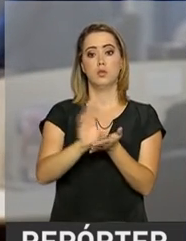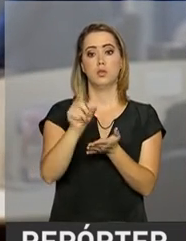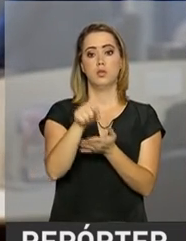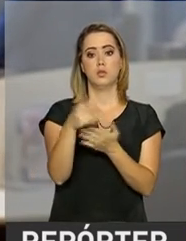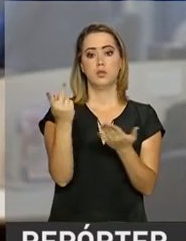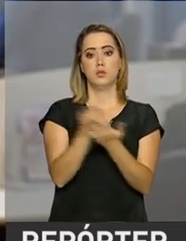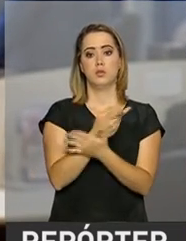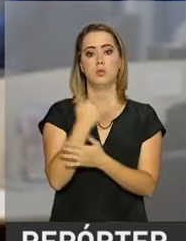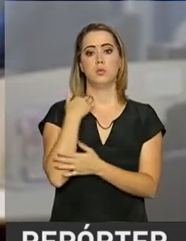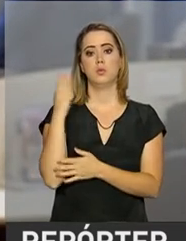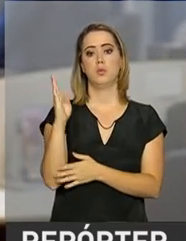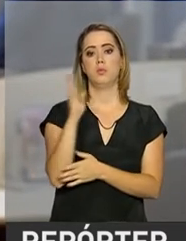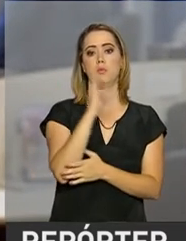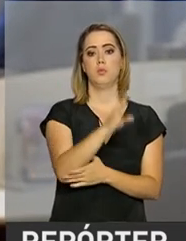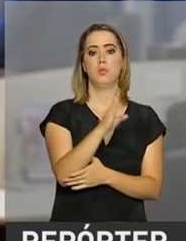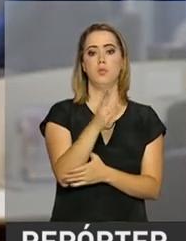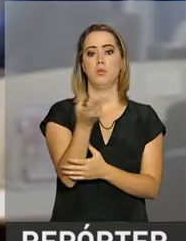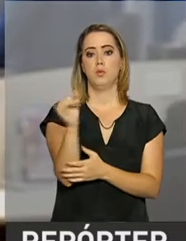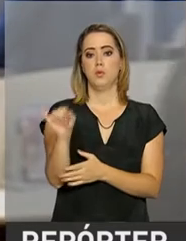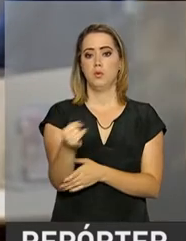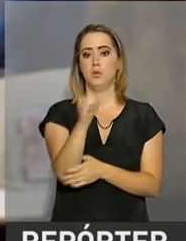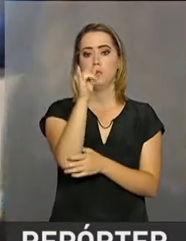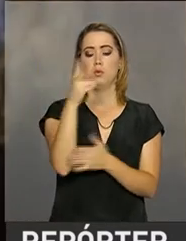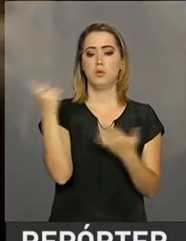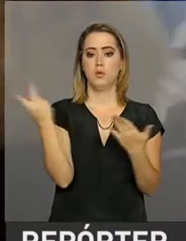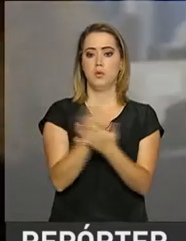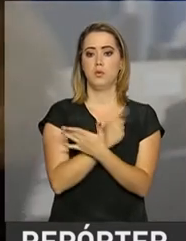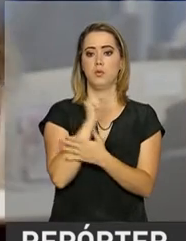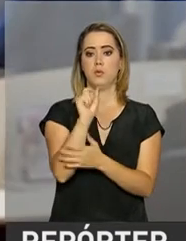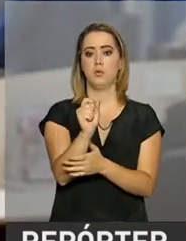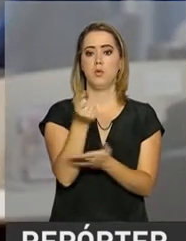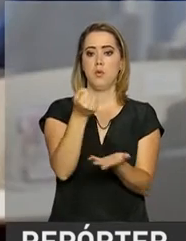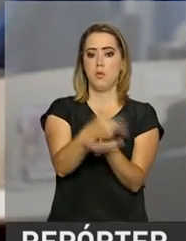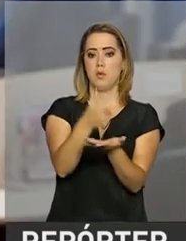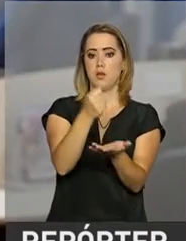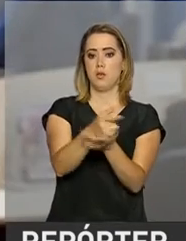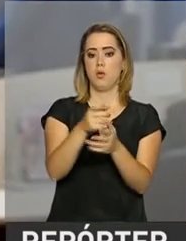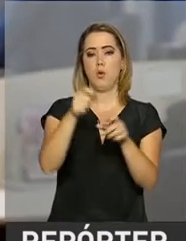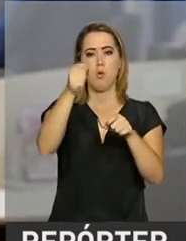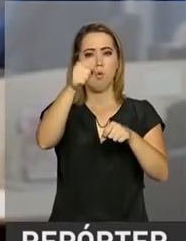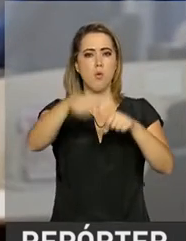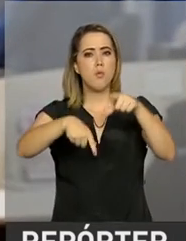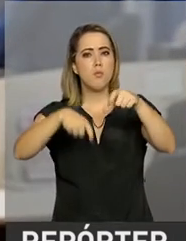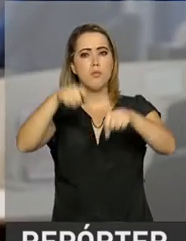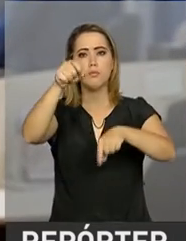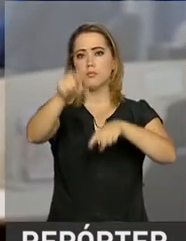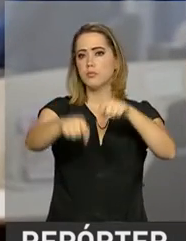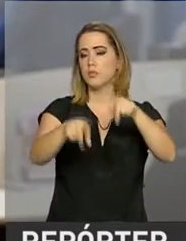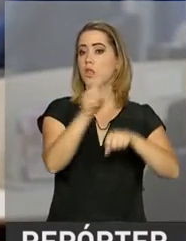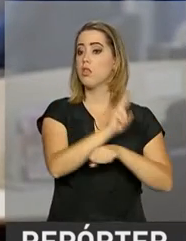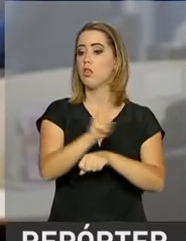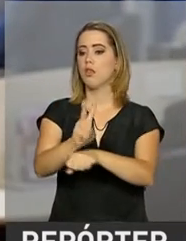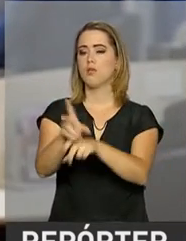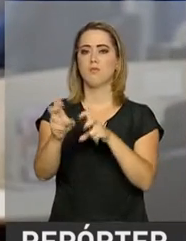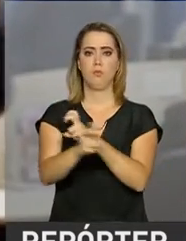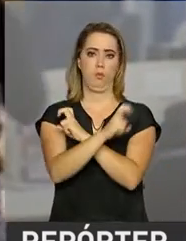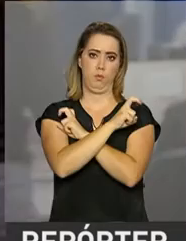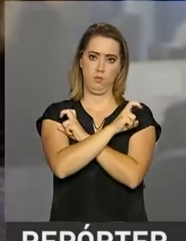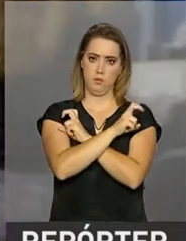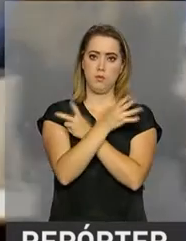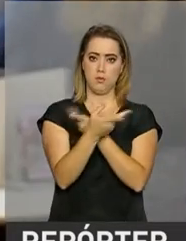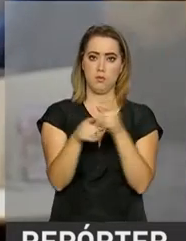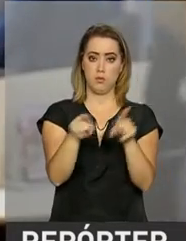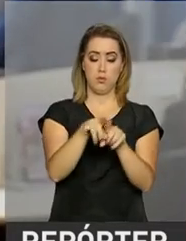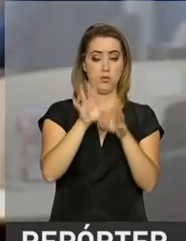banco do brasil a juros subsidiados são geralmente usados para compra de sementes fertilizantes e defensivos agrícolas o valor total